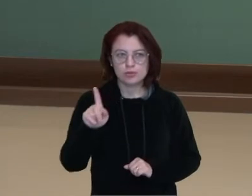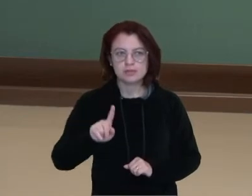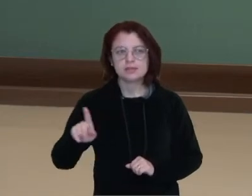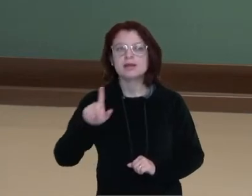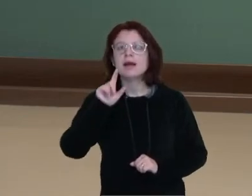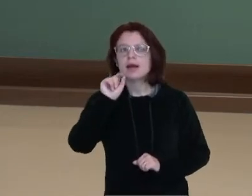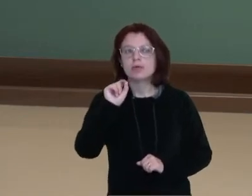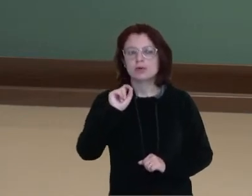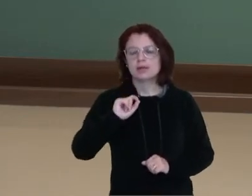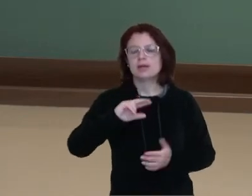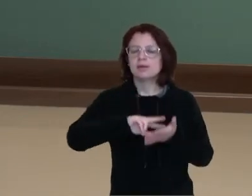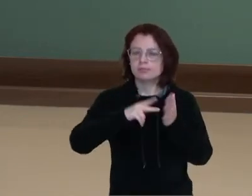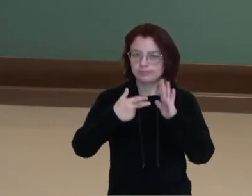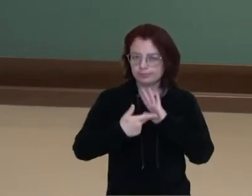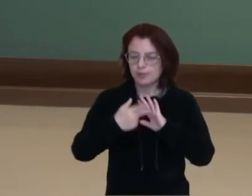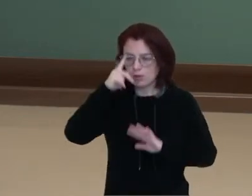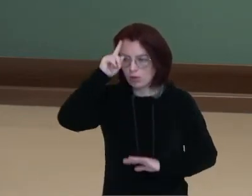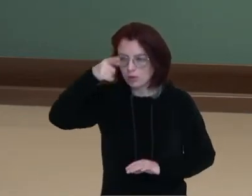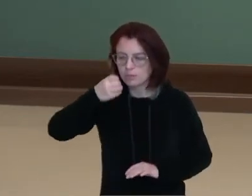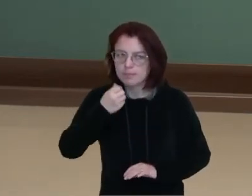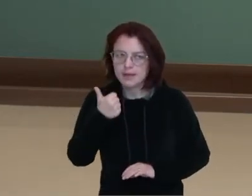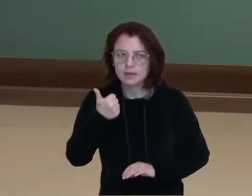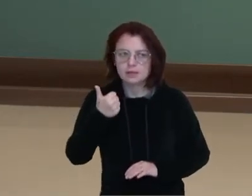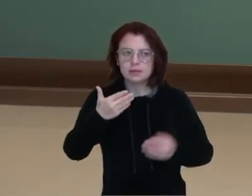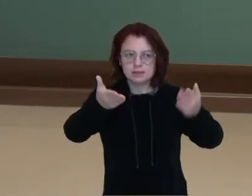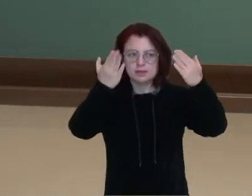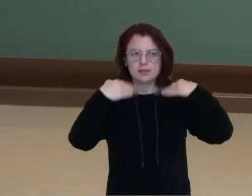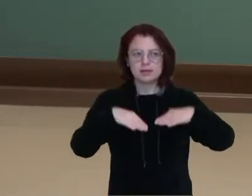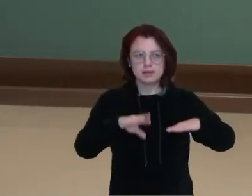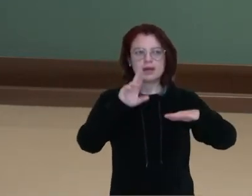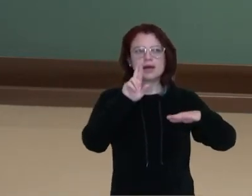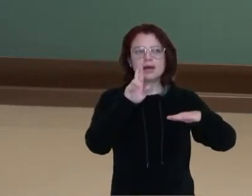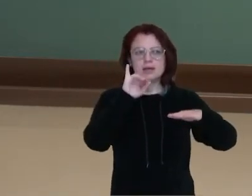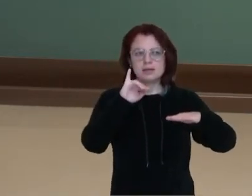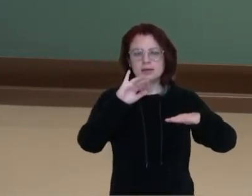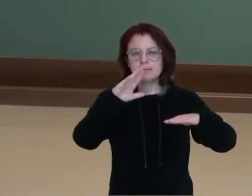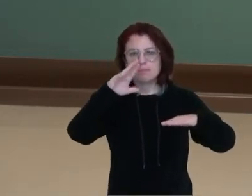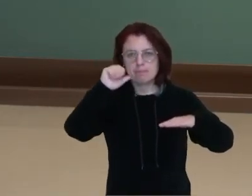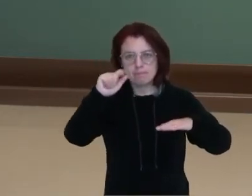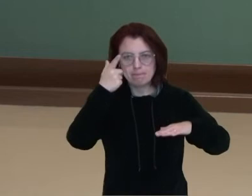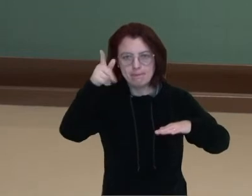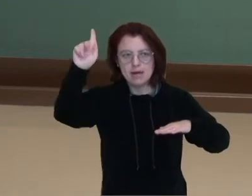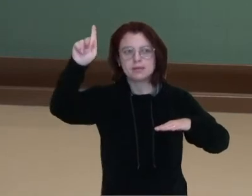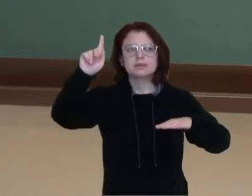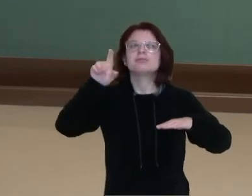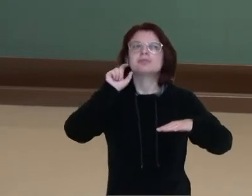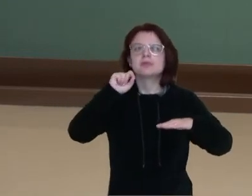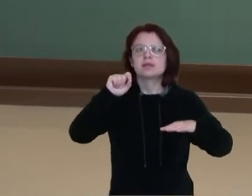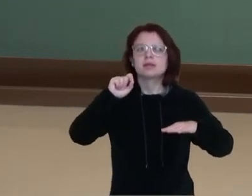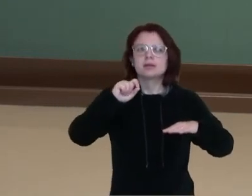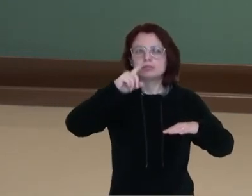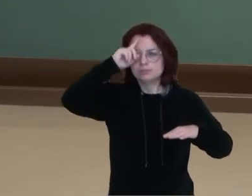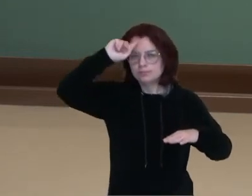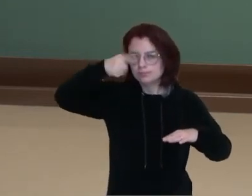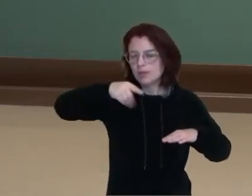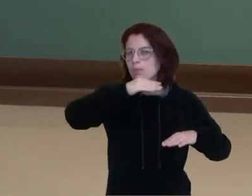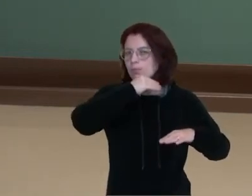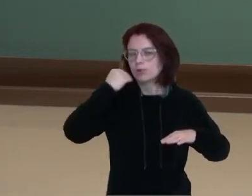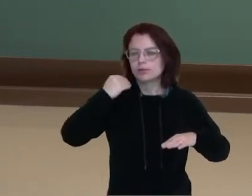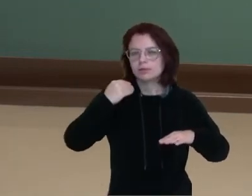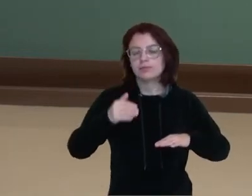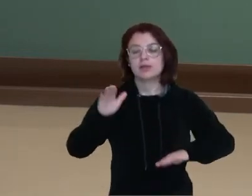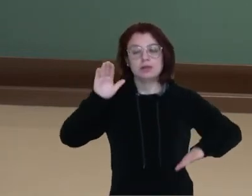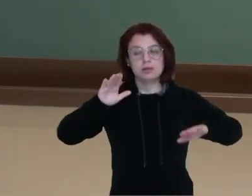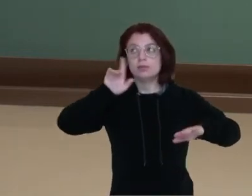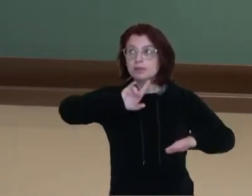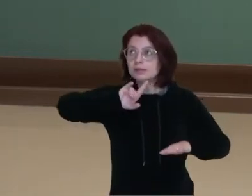Ahura Mazda também, e essa ideia que esses deuses poderiam interferir na vida terrena e que dependeria de